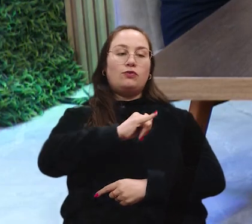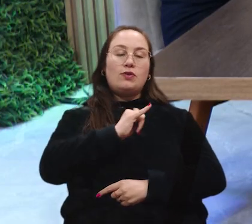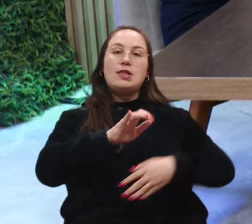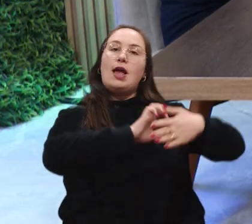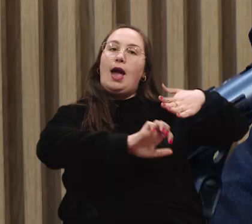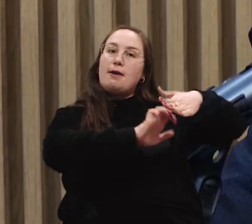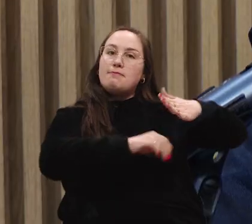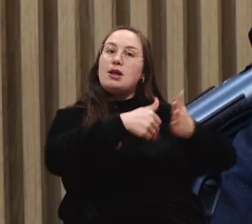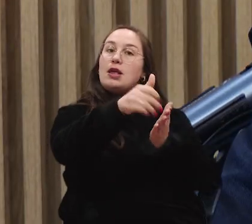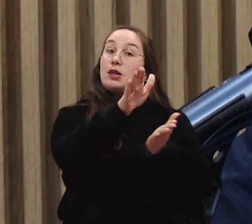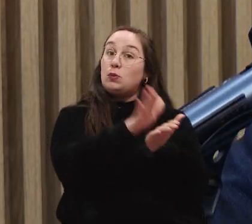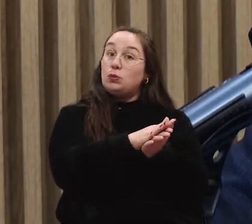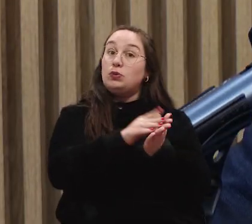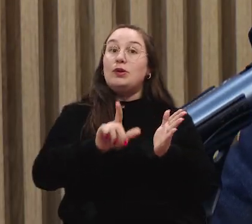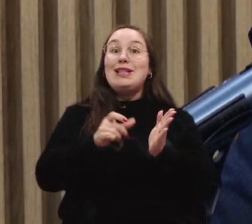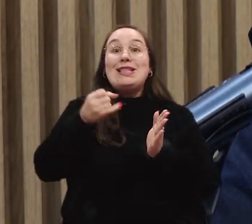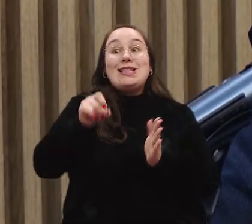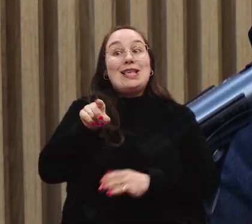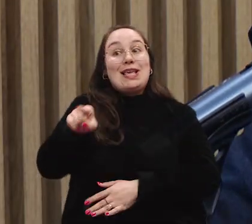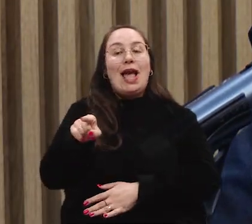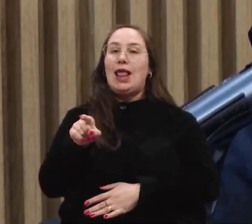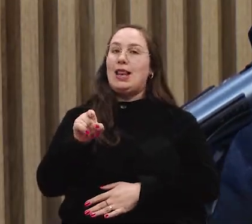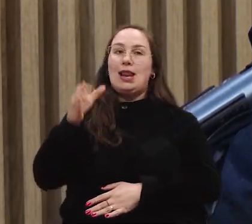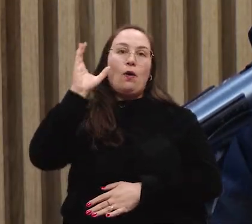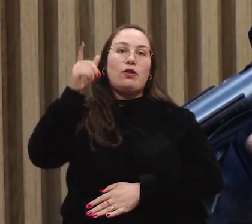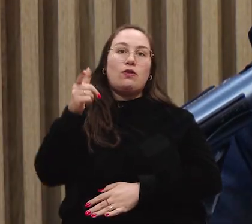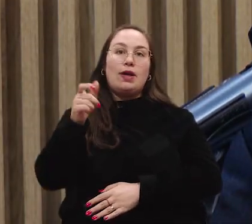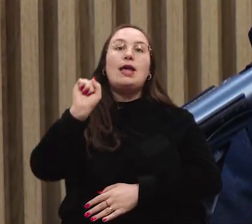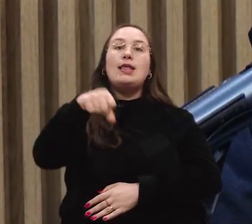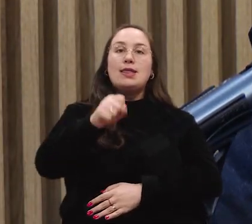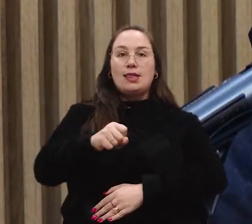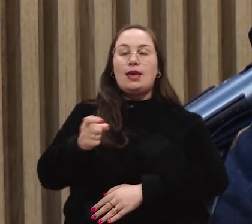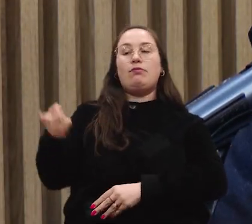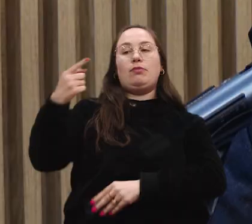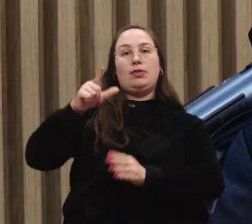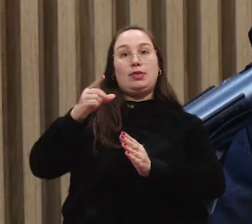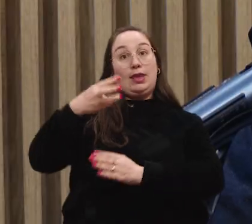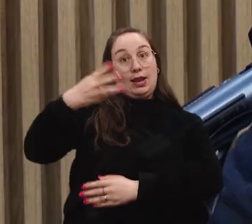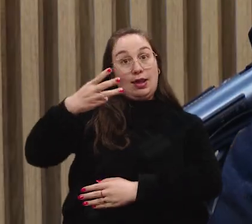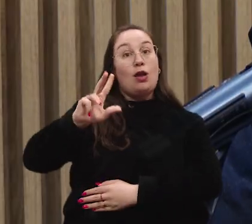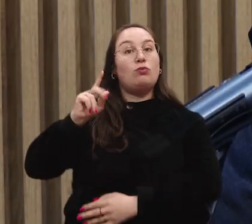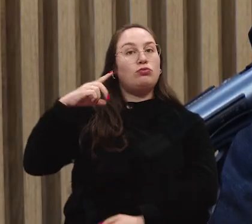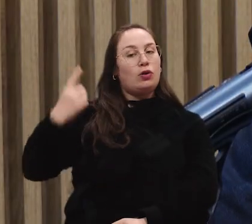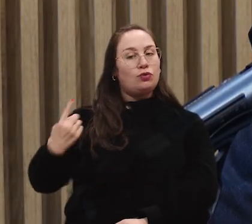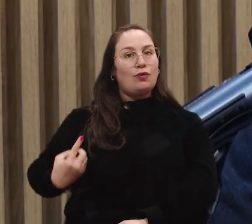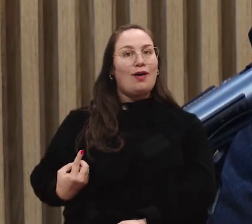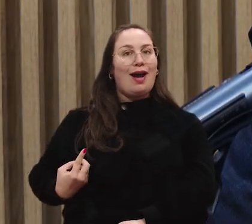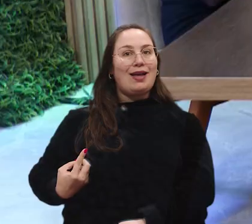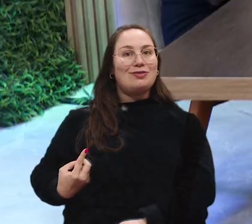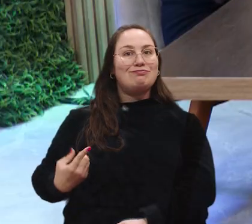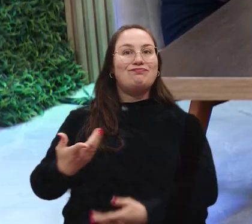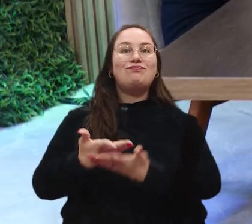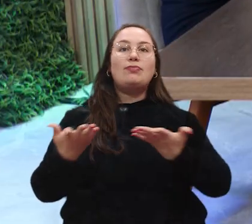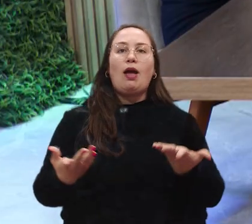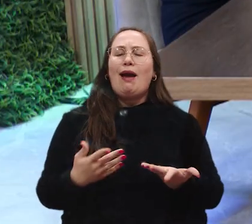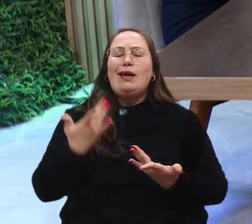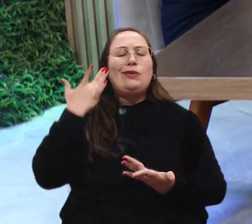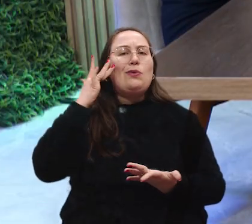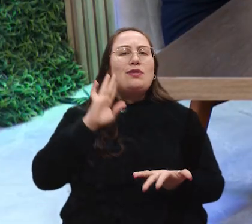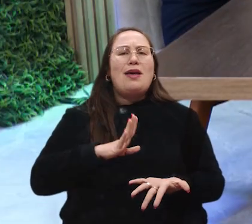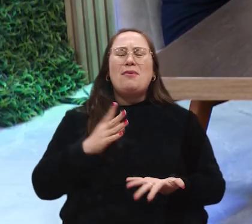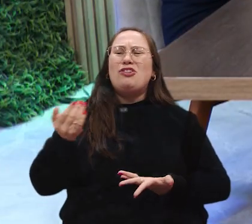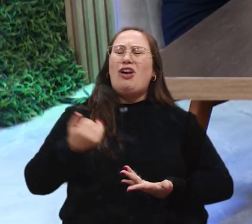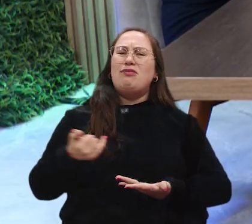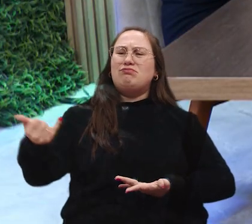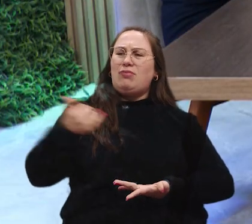a empresa e caso o Procon não resolva, aí sim vai para o advogado. Porque é quase eu não sei para vocês, assim,